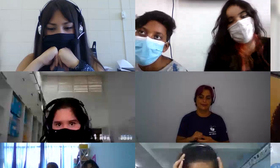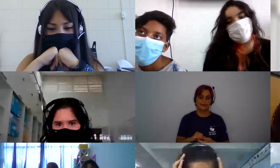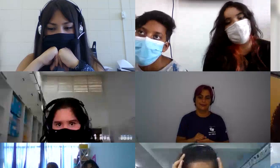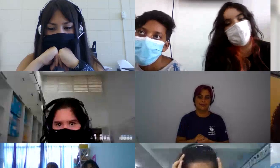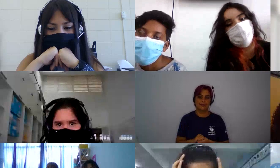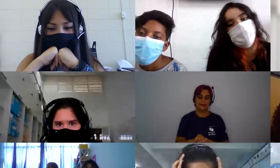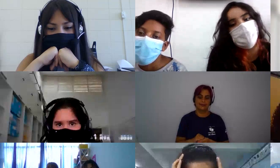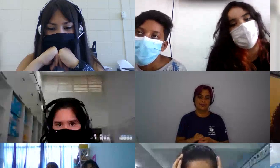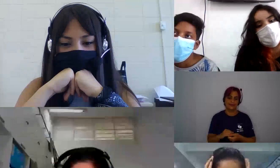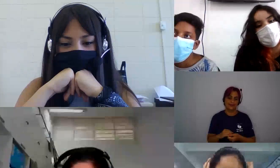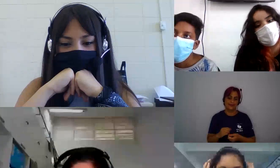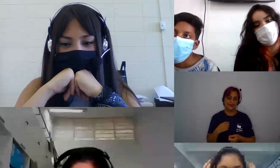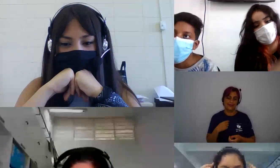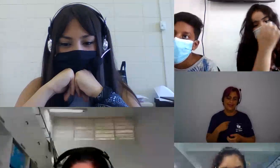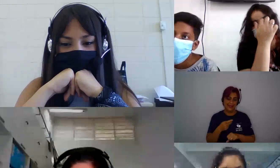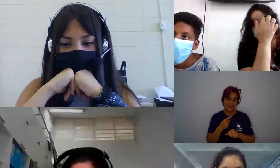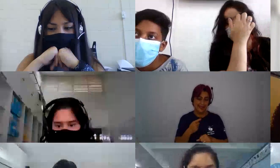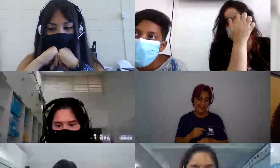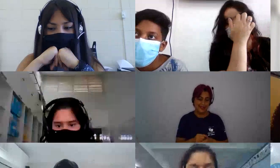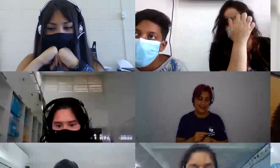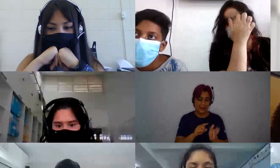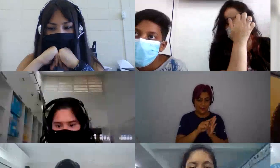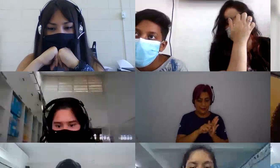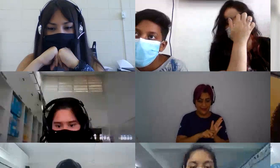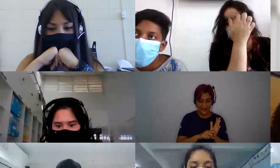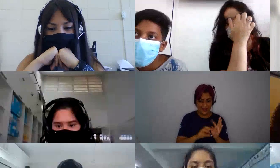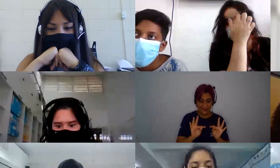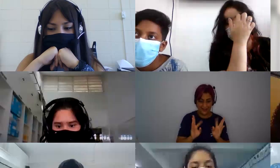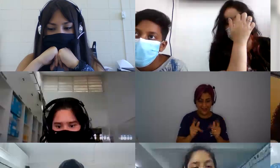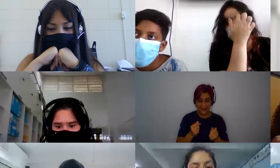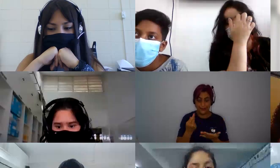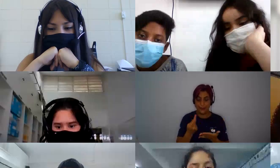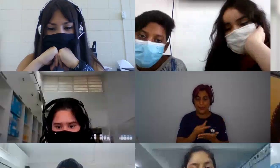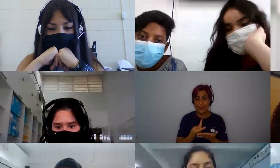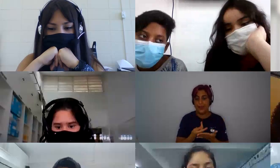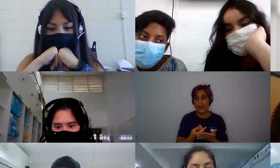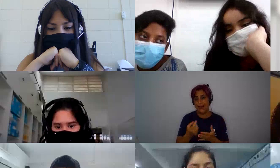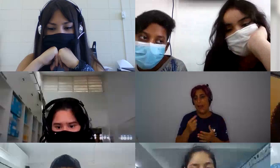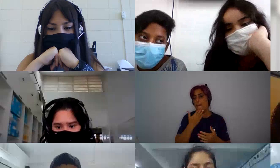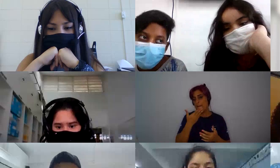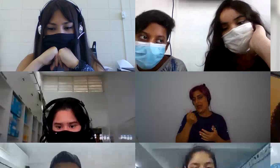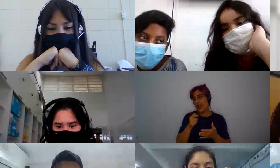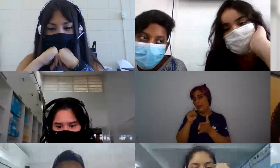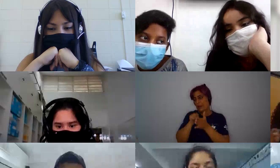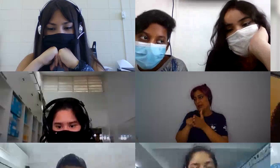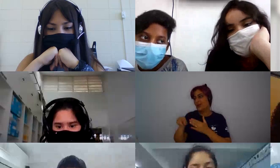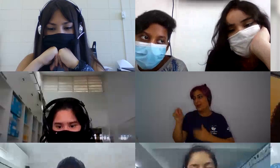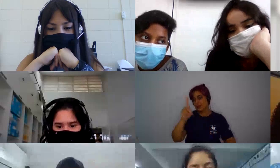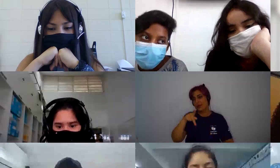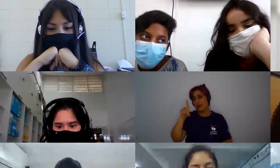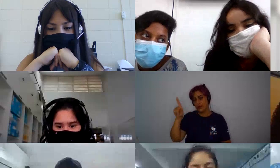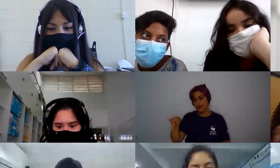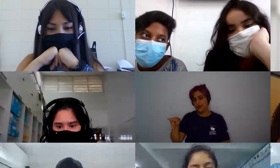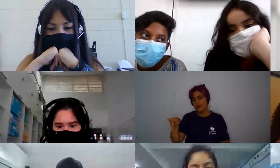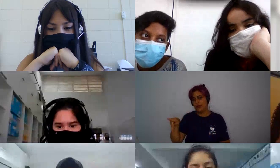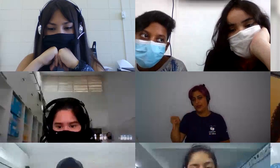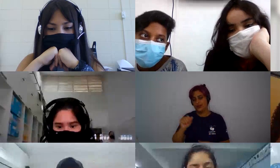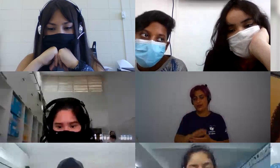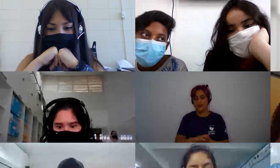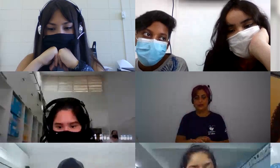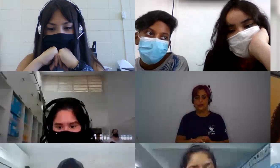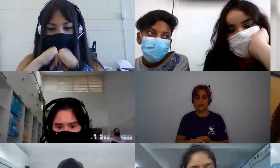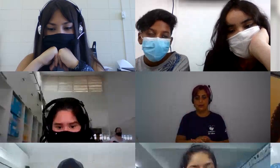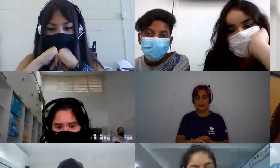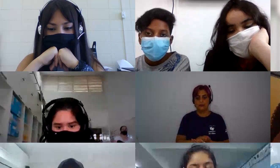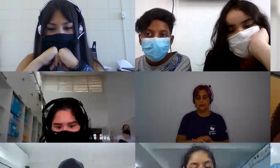tava tudo errado. Então, não use o Braille, tá? Pergunta pro professor se tiver dúvida. Pode perguntar pro professor, porque ele está ali para isso, né? Para